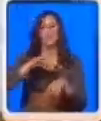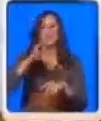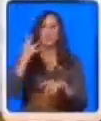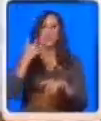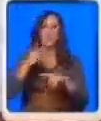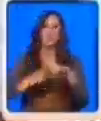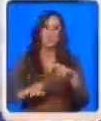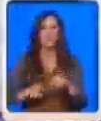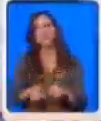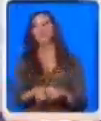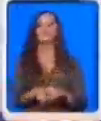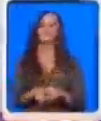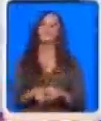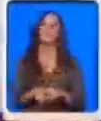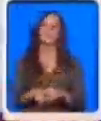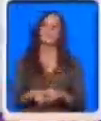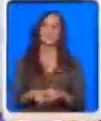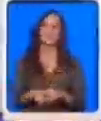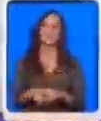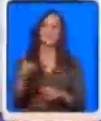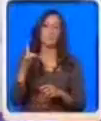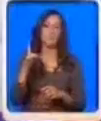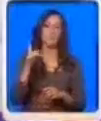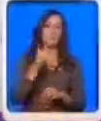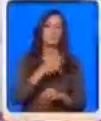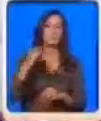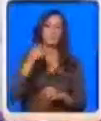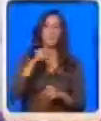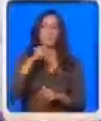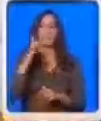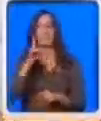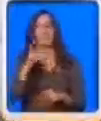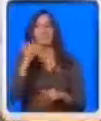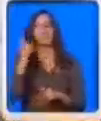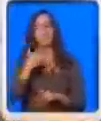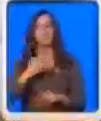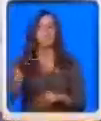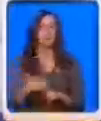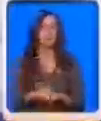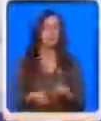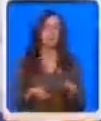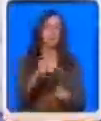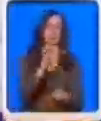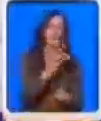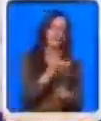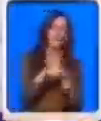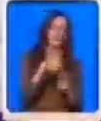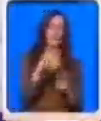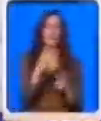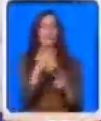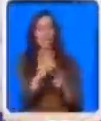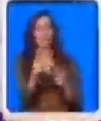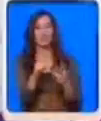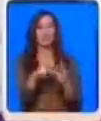também. São 6 sessões por semana. E o elenco, já agora queria dizer, a Florbela Queiroz, o Paulo Vasco, o